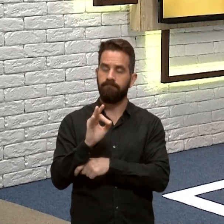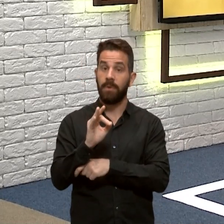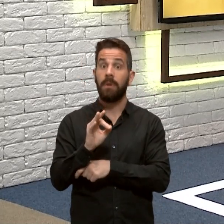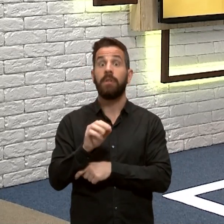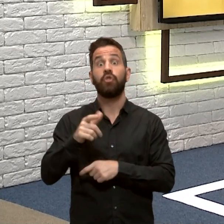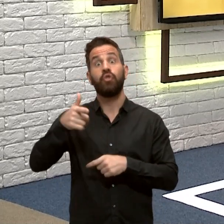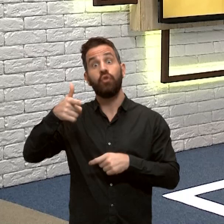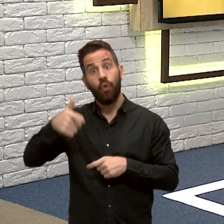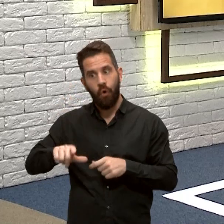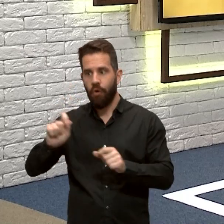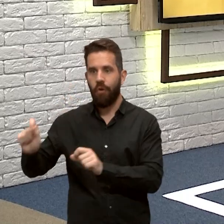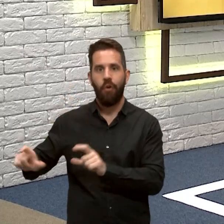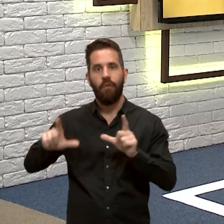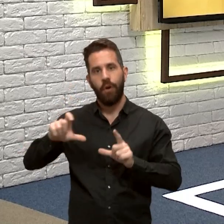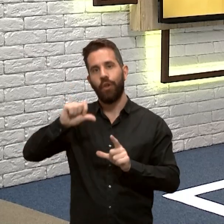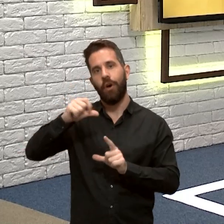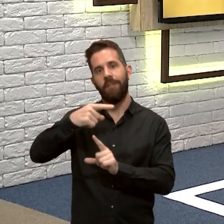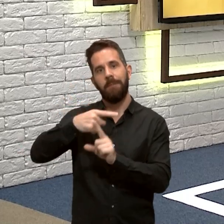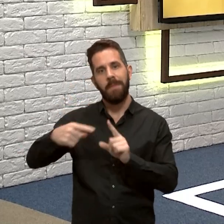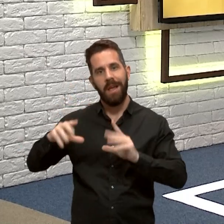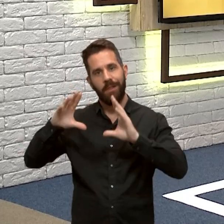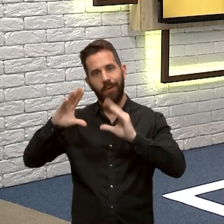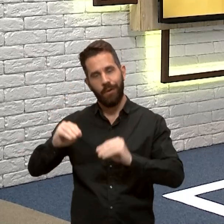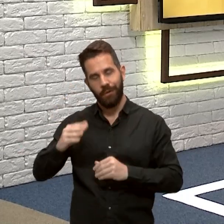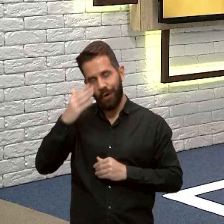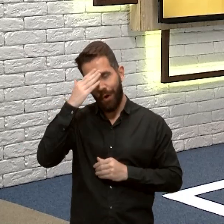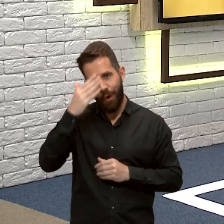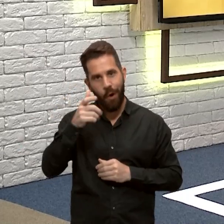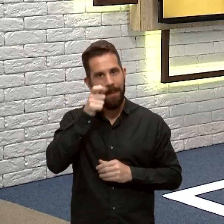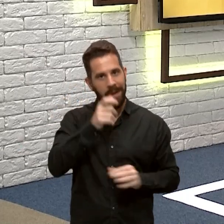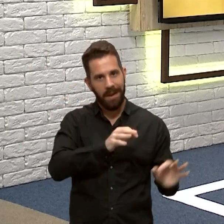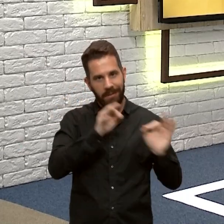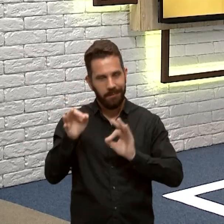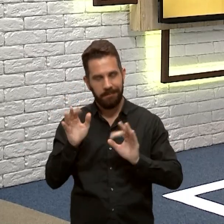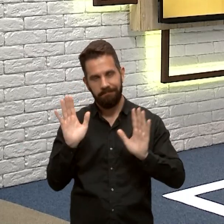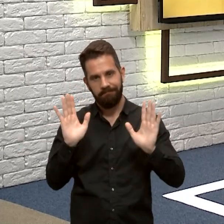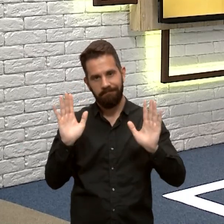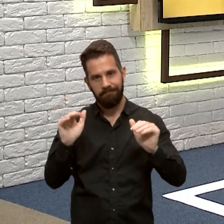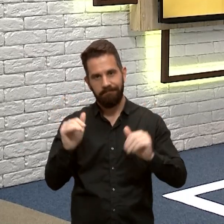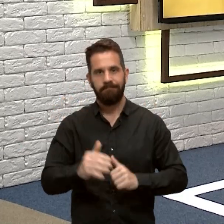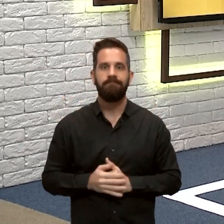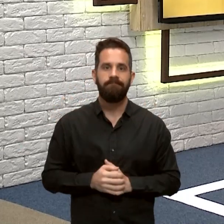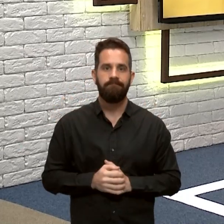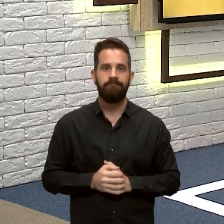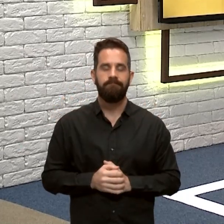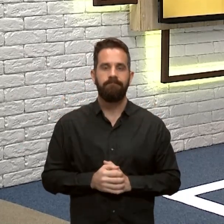reprise às 9h30 da noite. Muito obrigado pela sua audiência. Tchau, tchau!